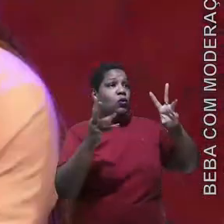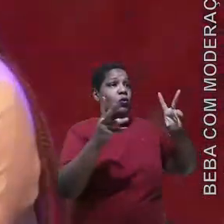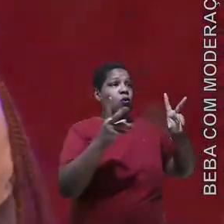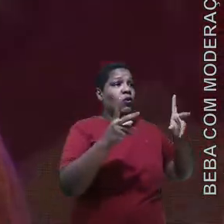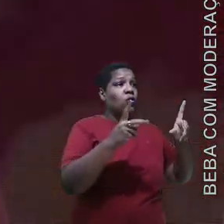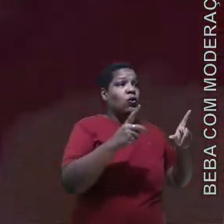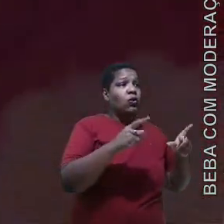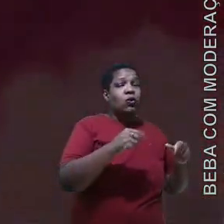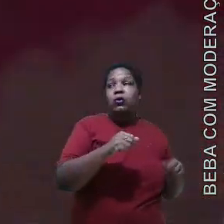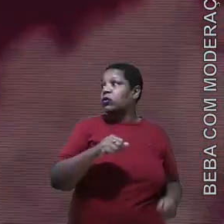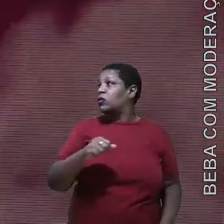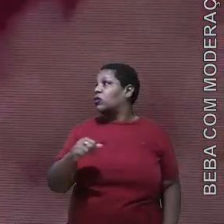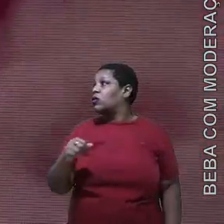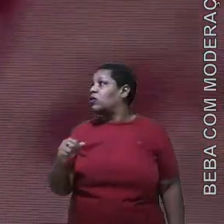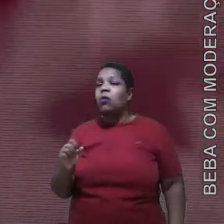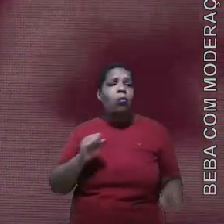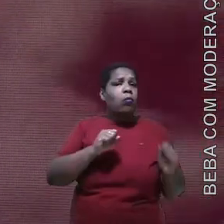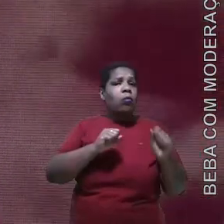tudo